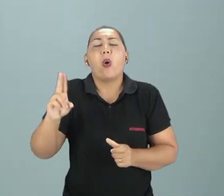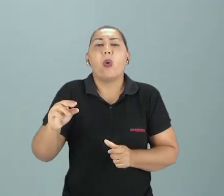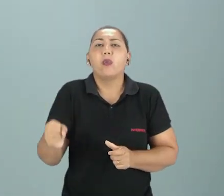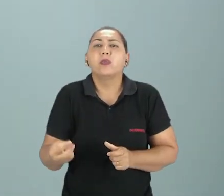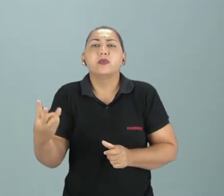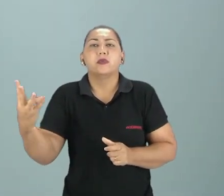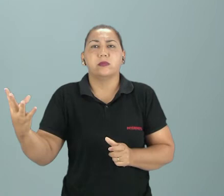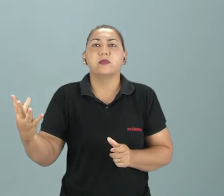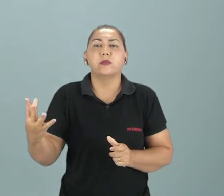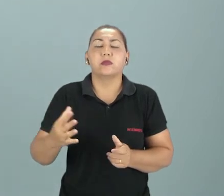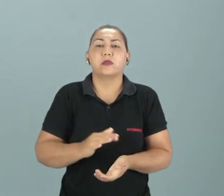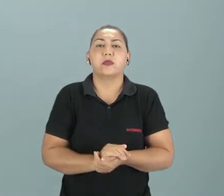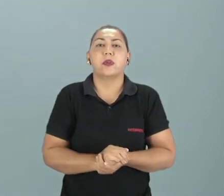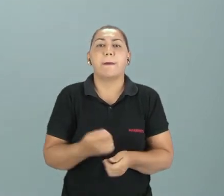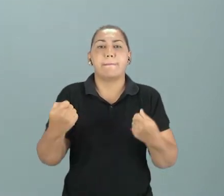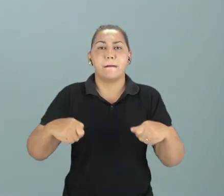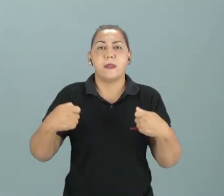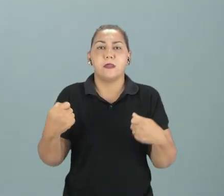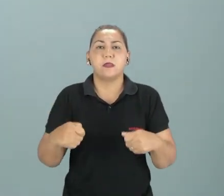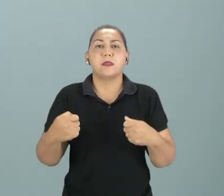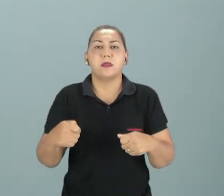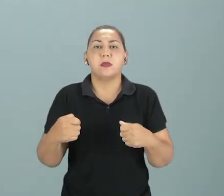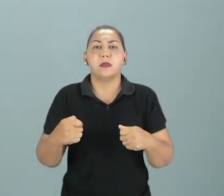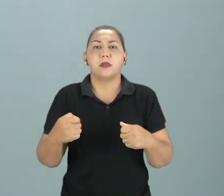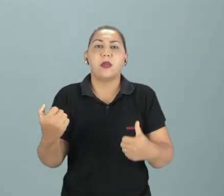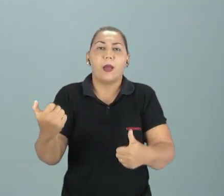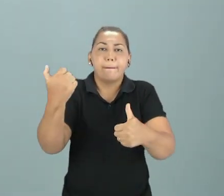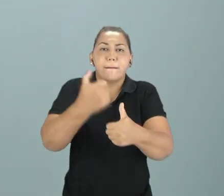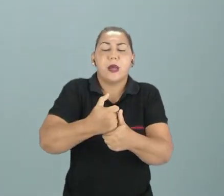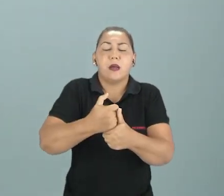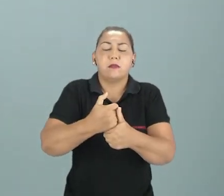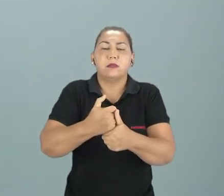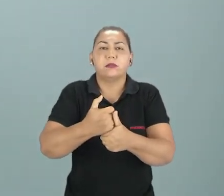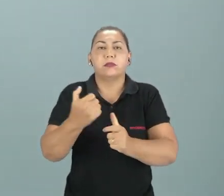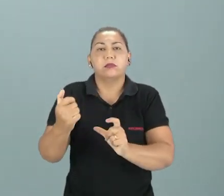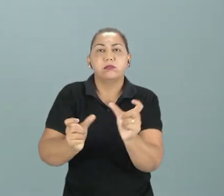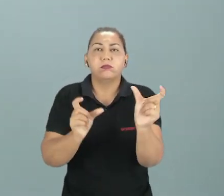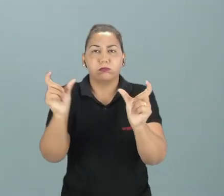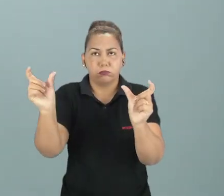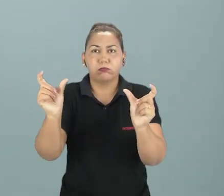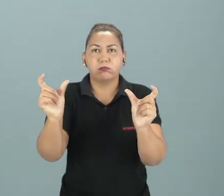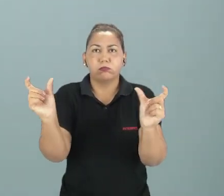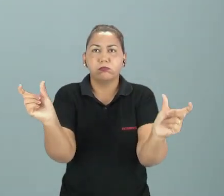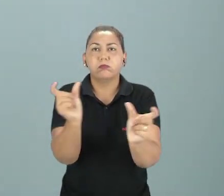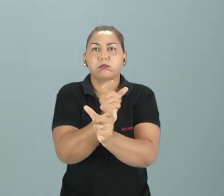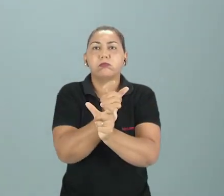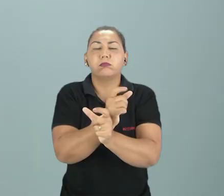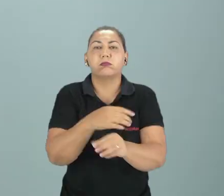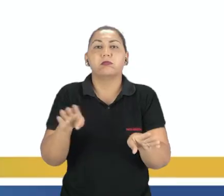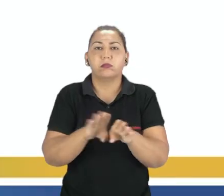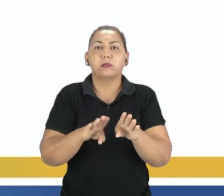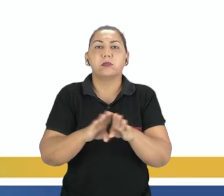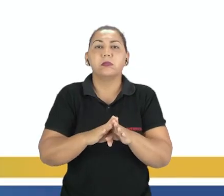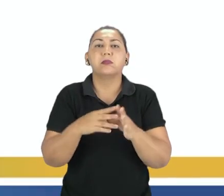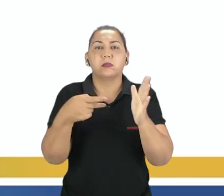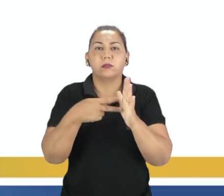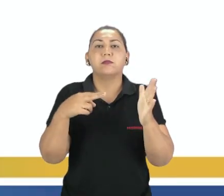concordância também das palavras que estão ao redor e que fazem sentido para a frase, ok? Vamos lá.